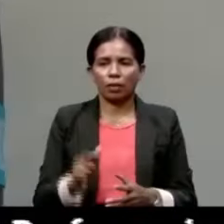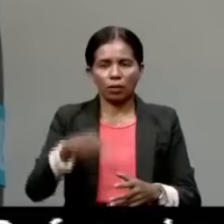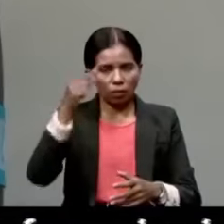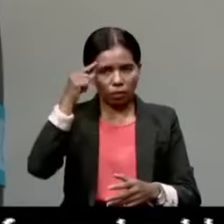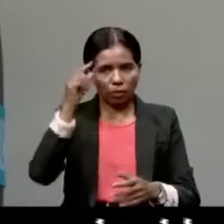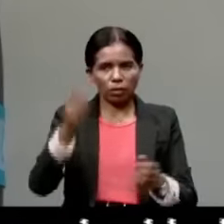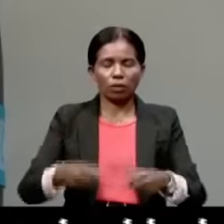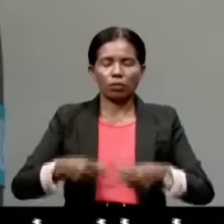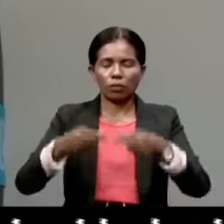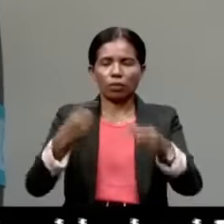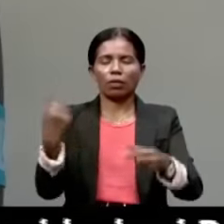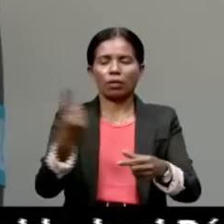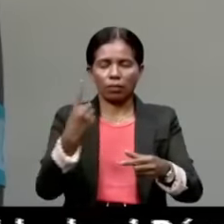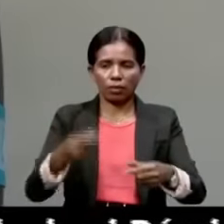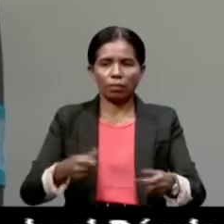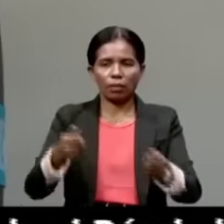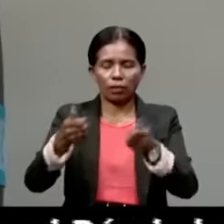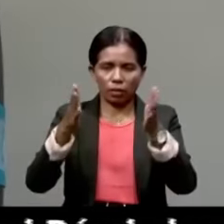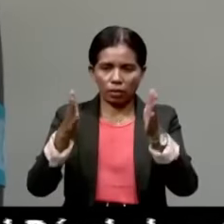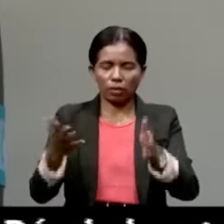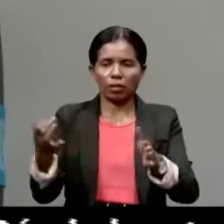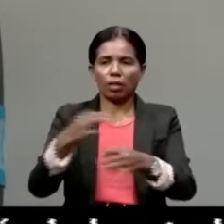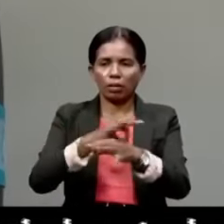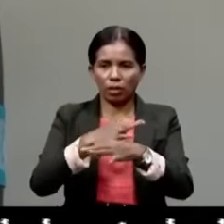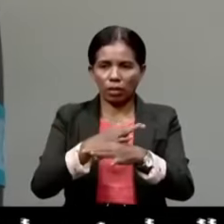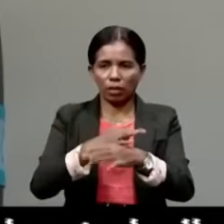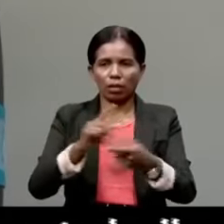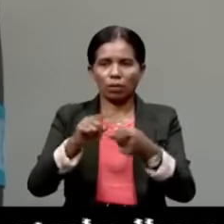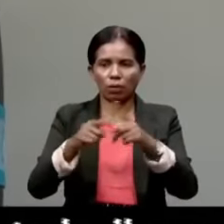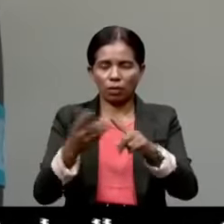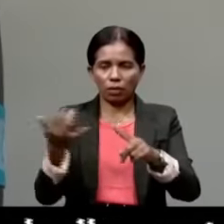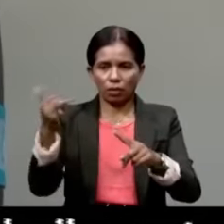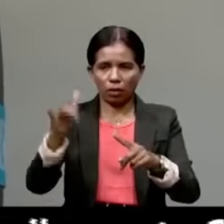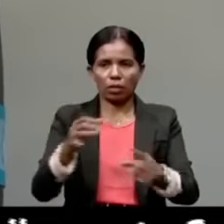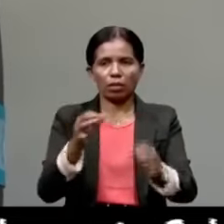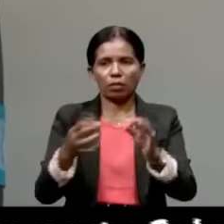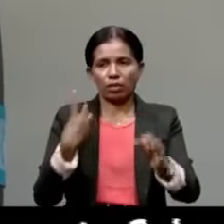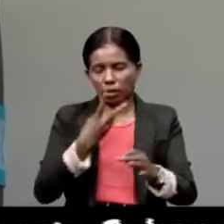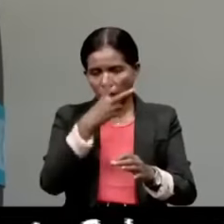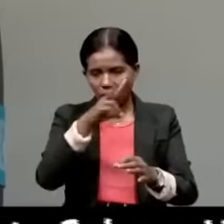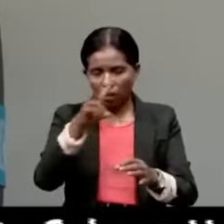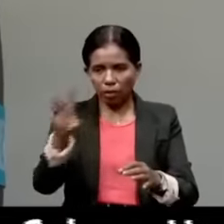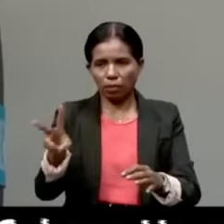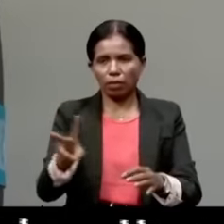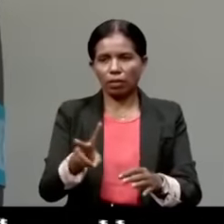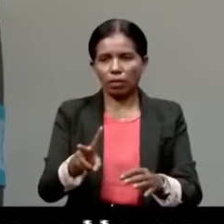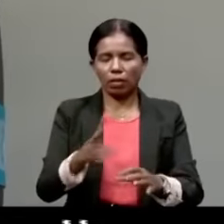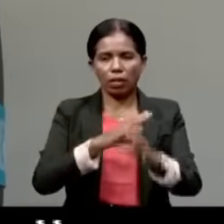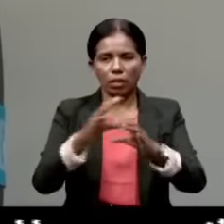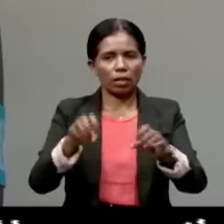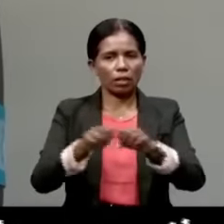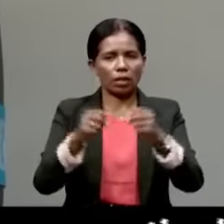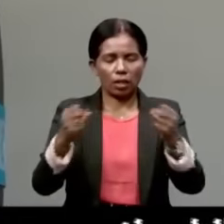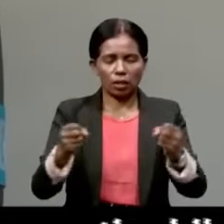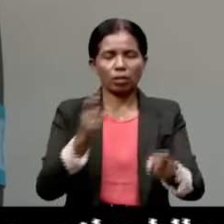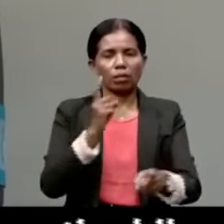ou tolerância na taxa de mal ser táxi, né, mesmo que estar em tempo ser de la reta balo, condição lá de